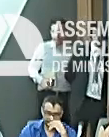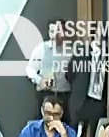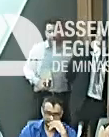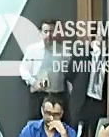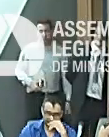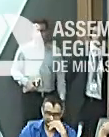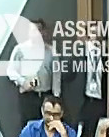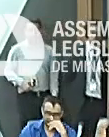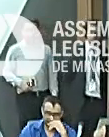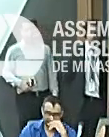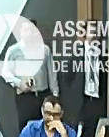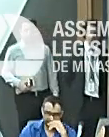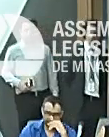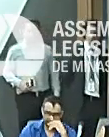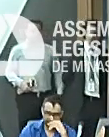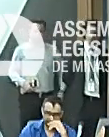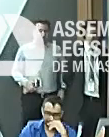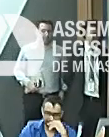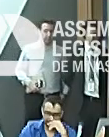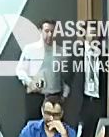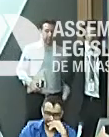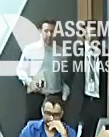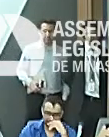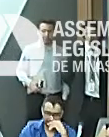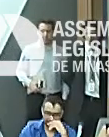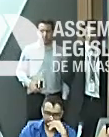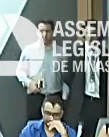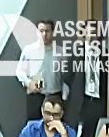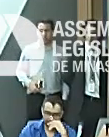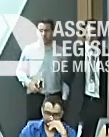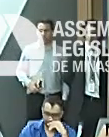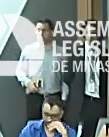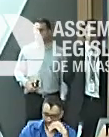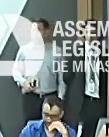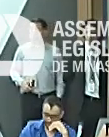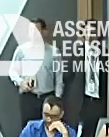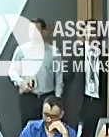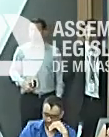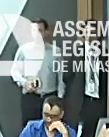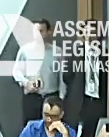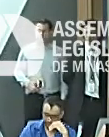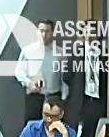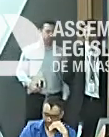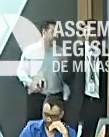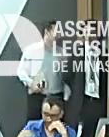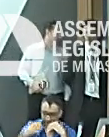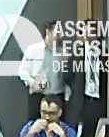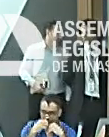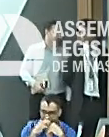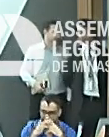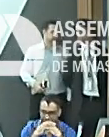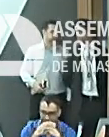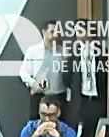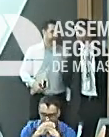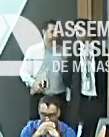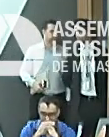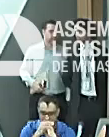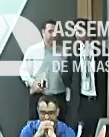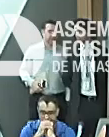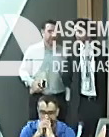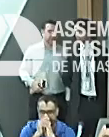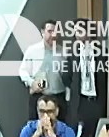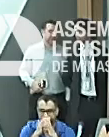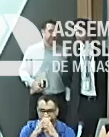caso ele fala não tem um caso o capitão do bombeiro deputado joão leite só lembra da promotora maria de lourdes santa